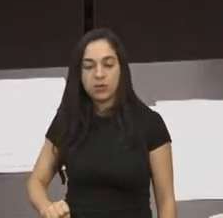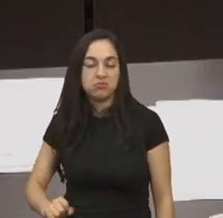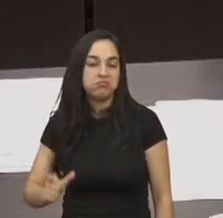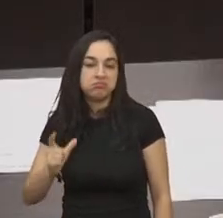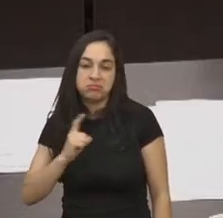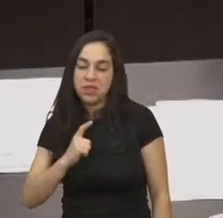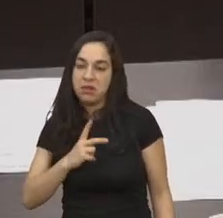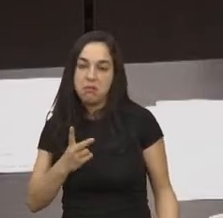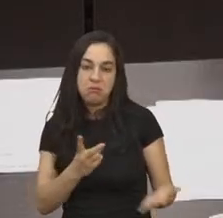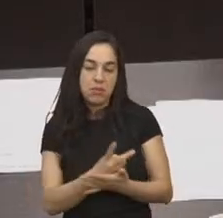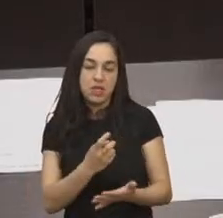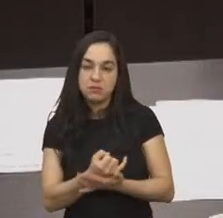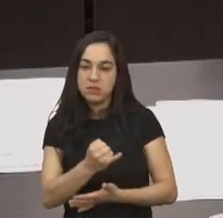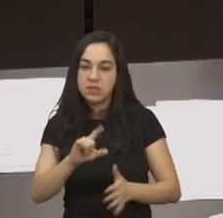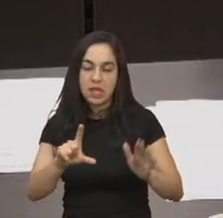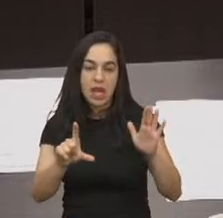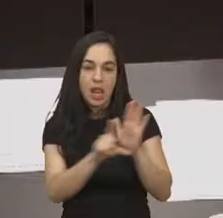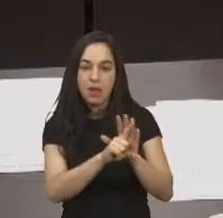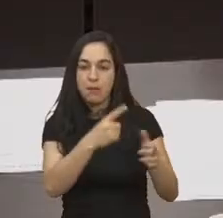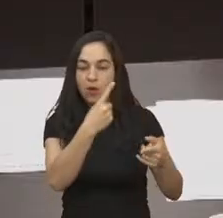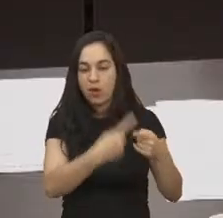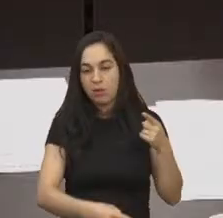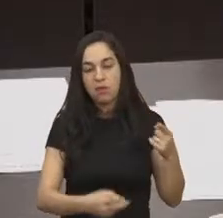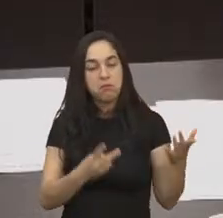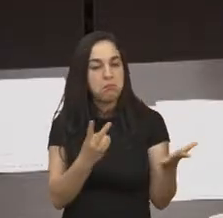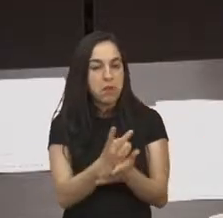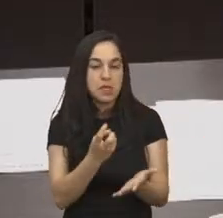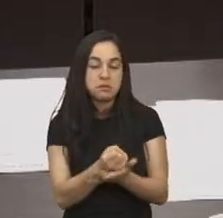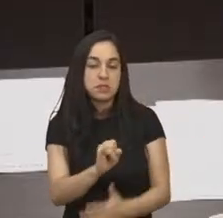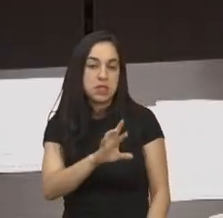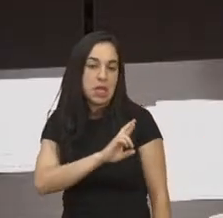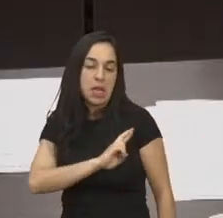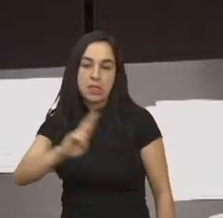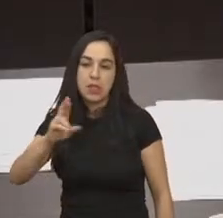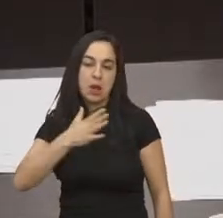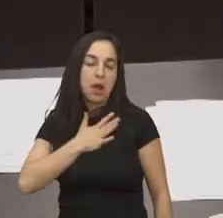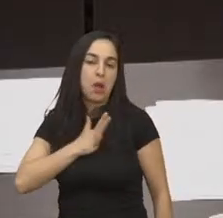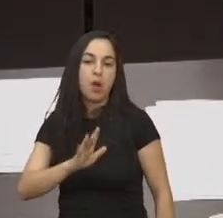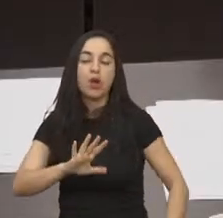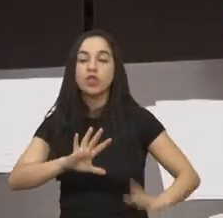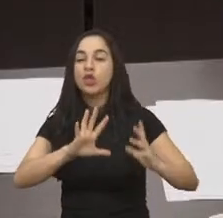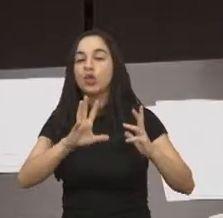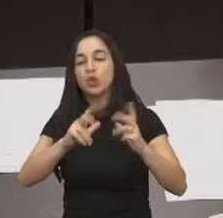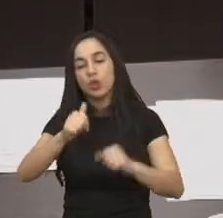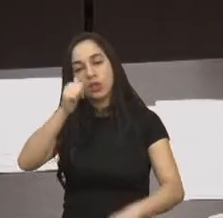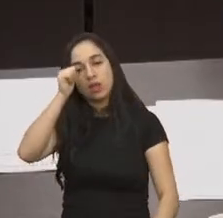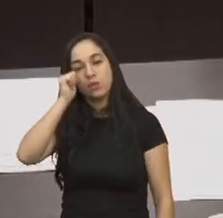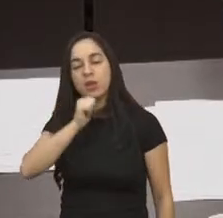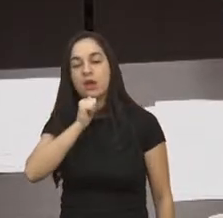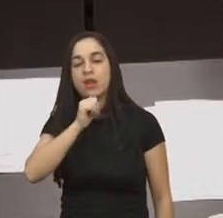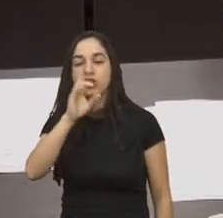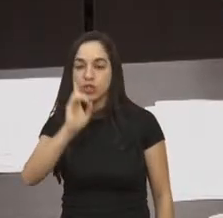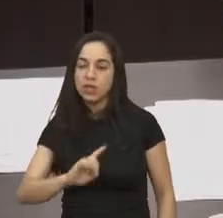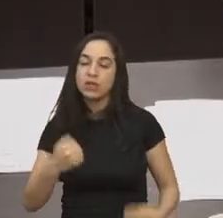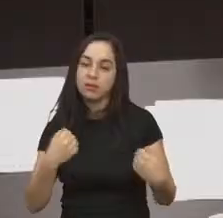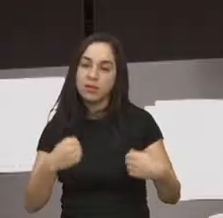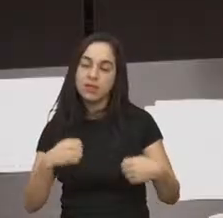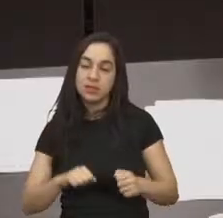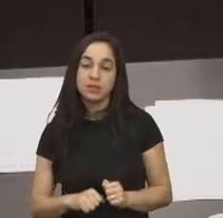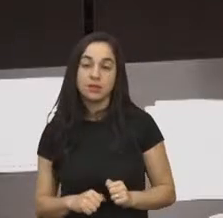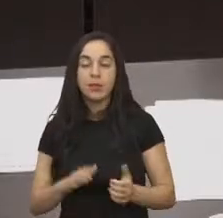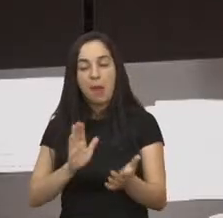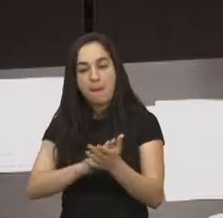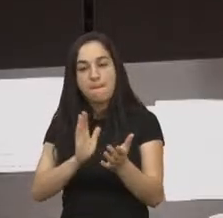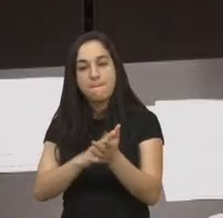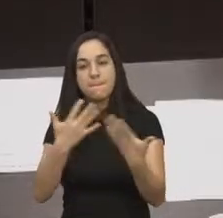lei proíba, por mais que a religião não goste. Todas as mulheres deveriam ter direito. É lamentável. Parabéns, Jean.